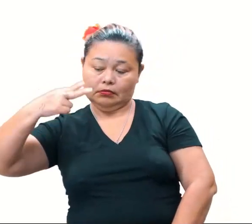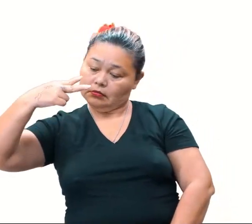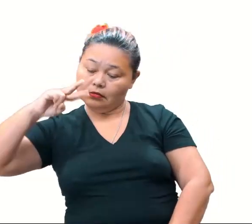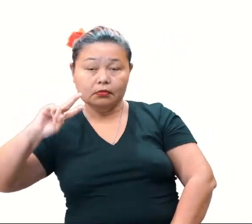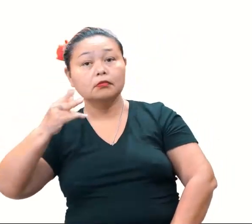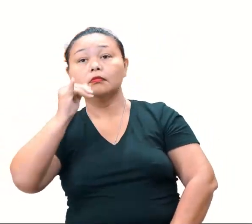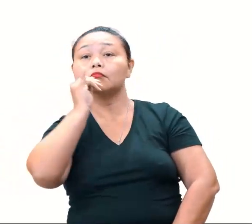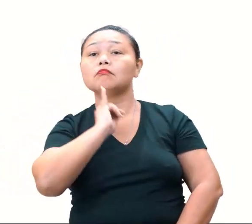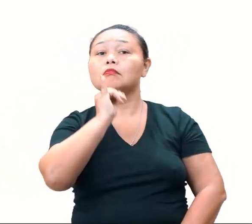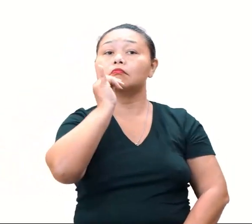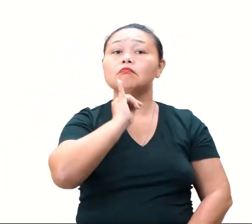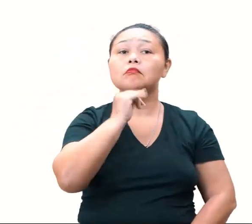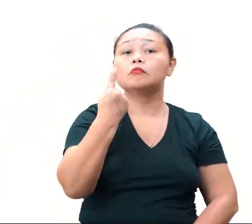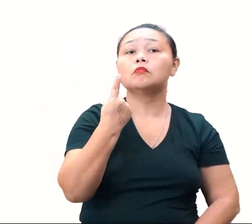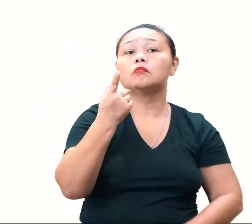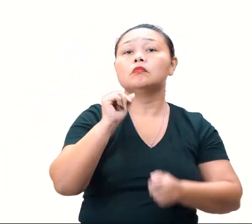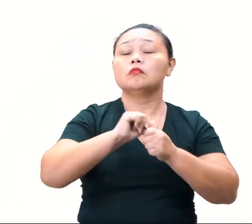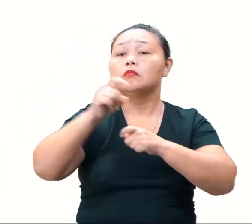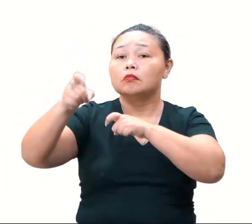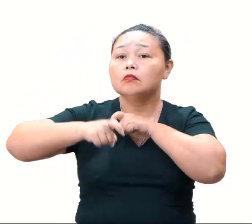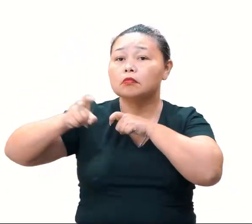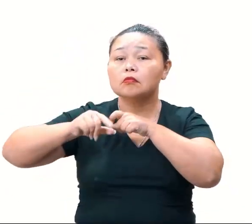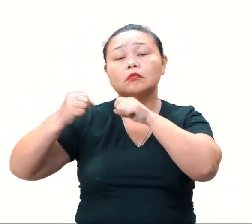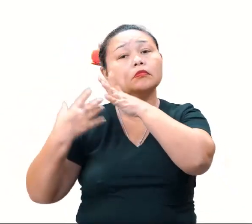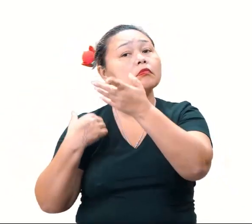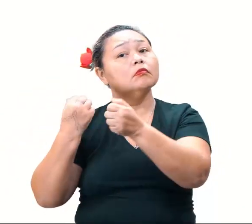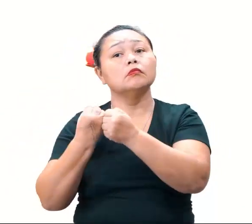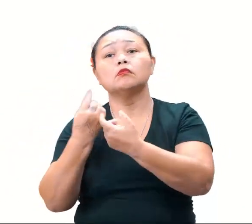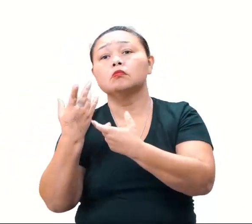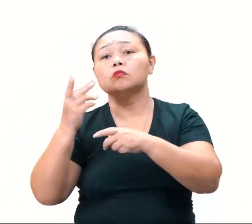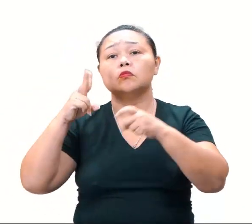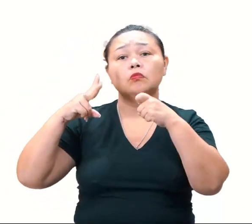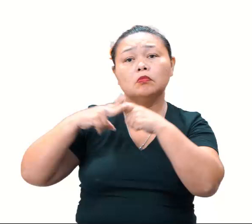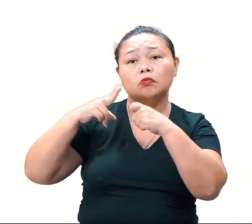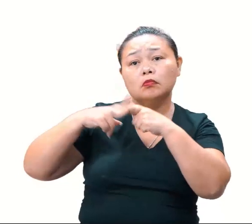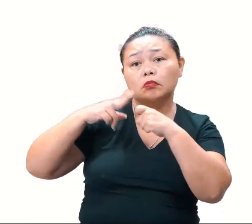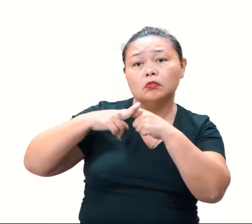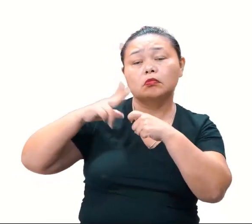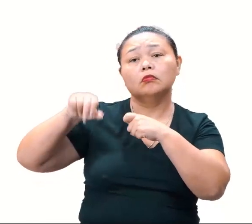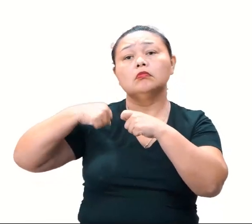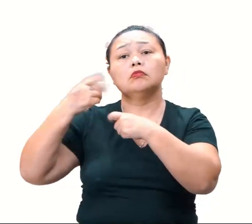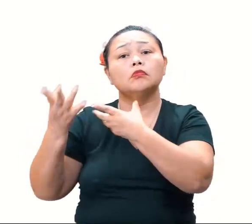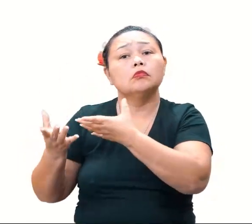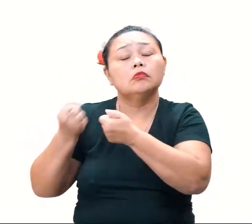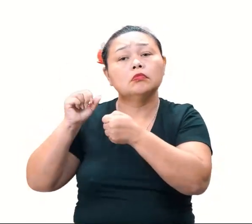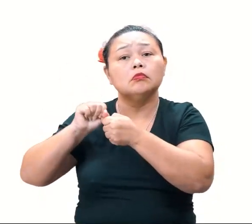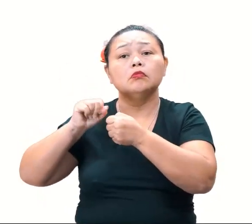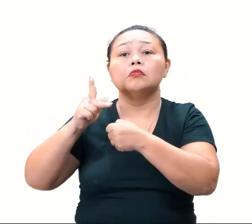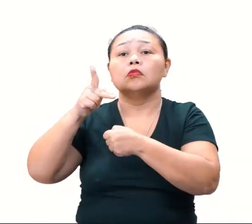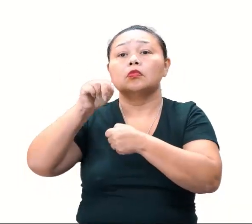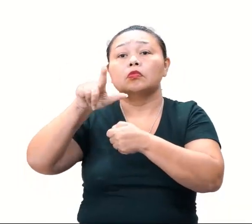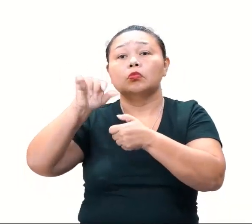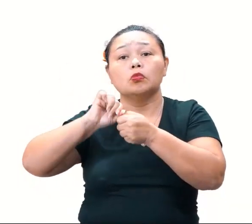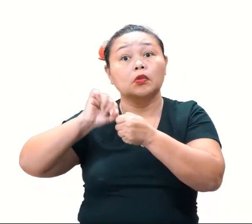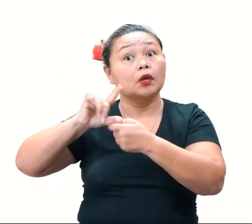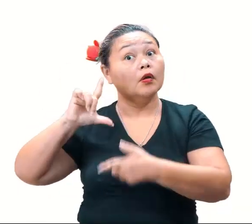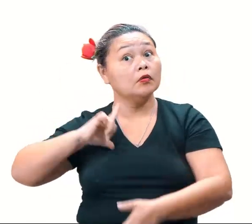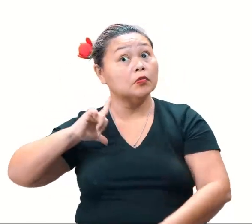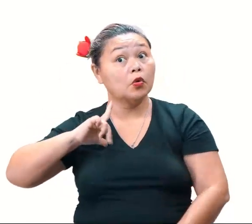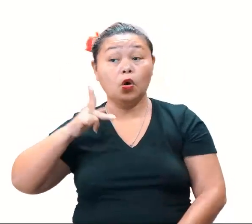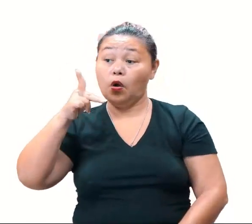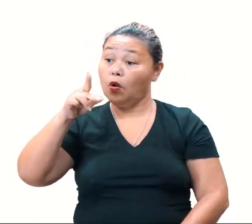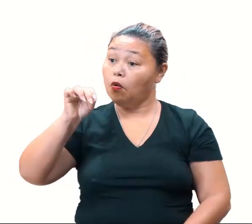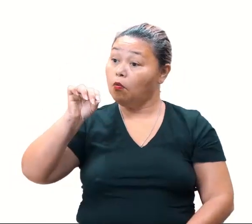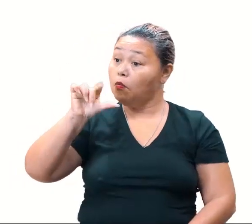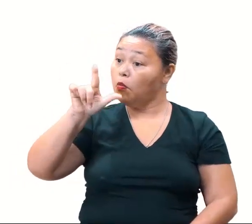exemplo, um produtor rural planta cupuaçu para extrair a polpa. Opa, já temos ali a polpa.